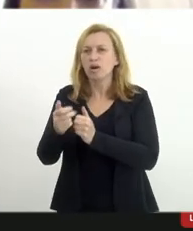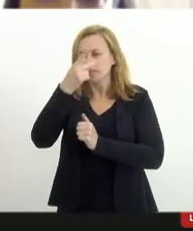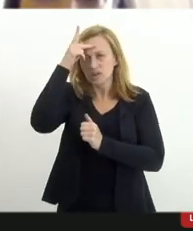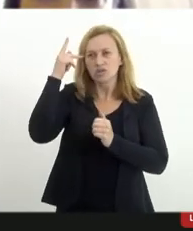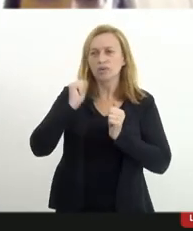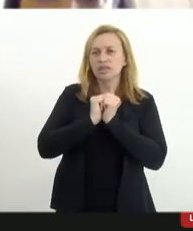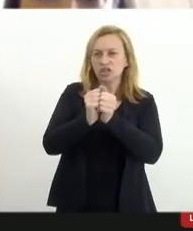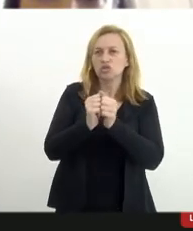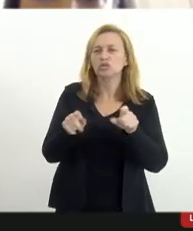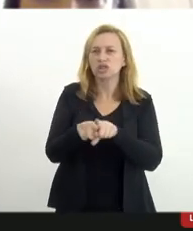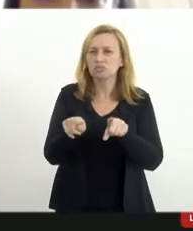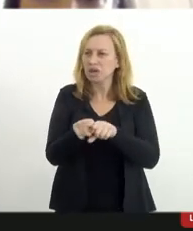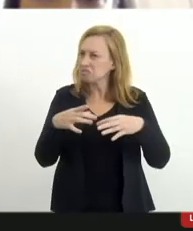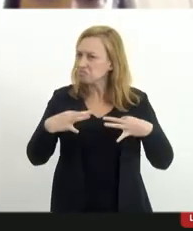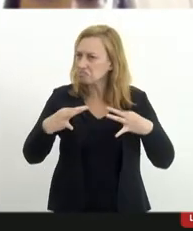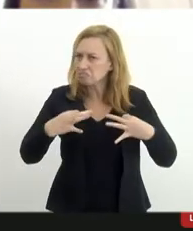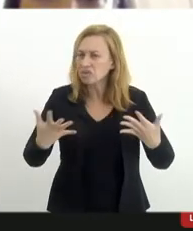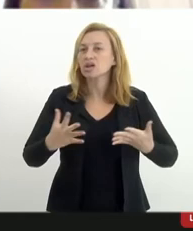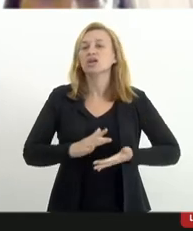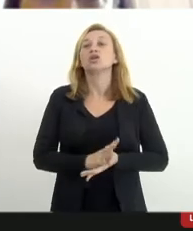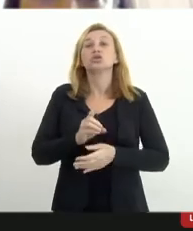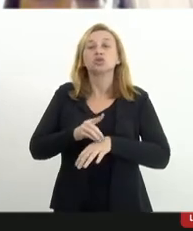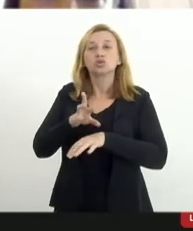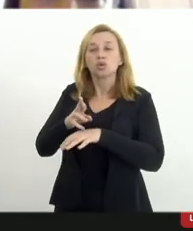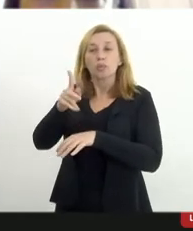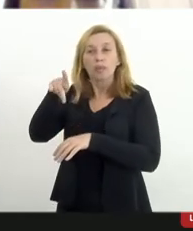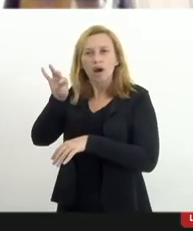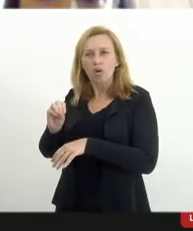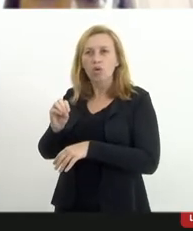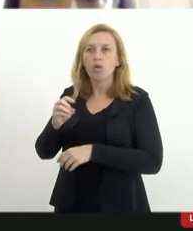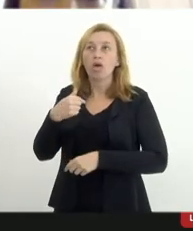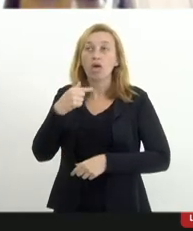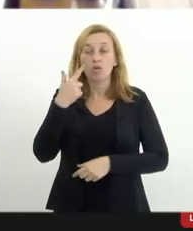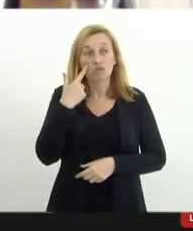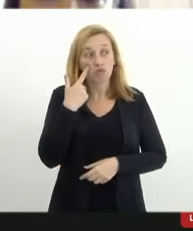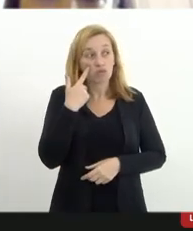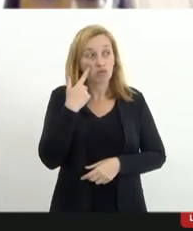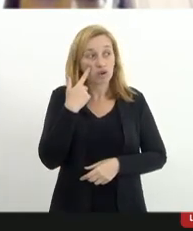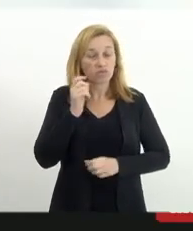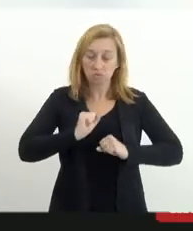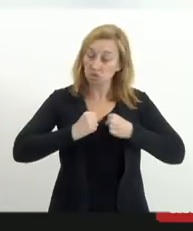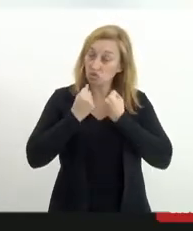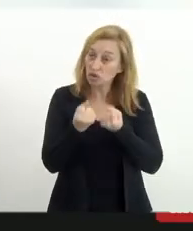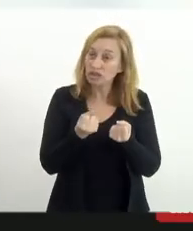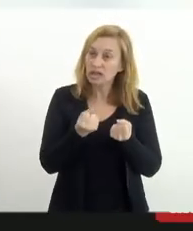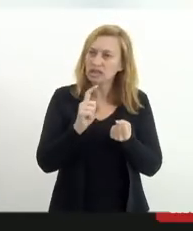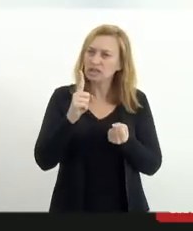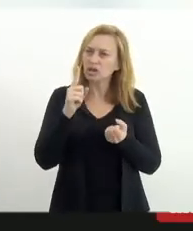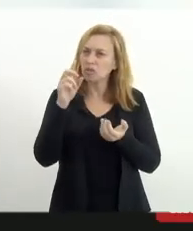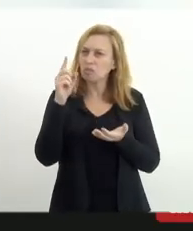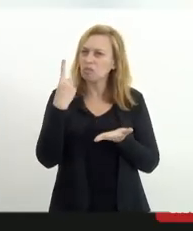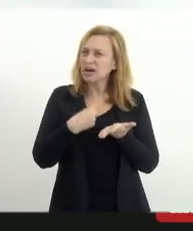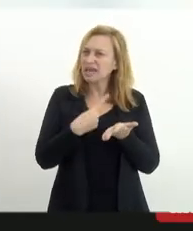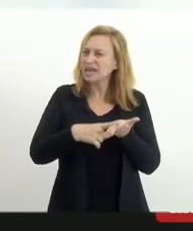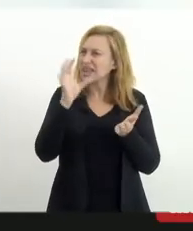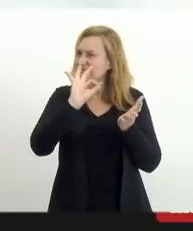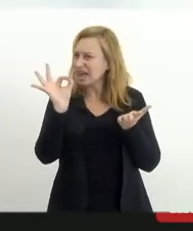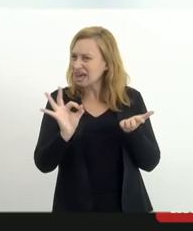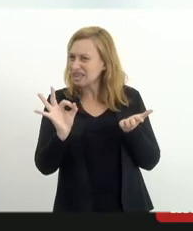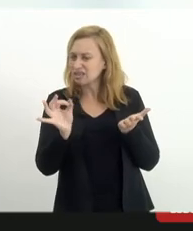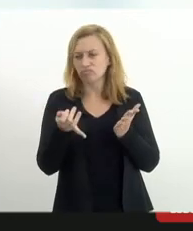participar, estamos às ordens. Eu, doutor Paulo Henrique, eu vou até me esforçar, se eu não marquei ainda nada na minha